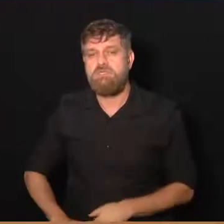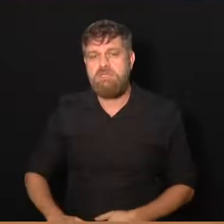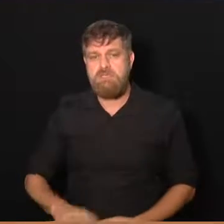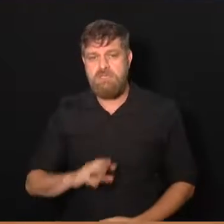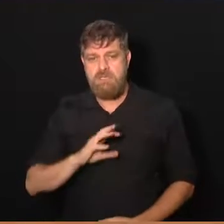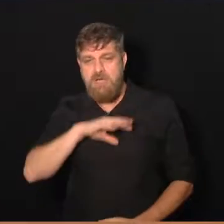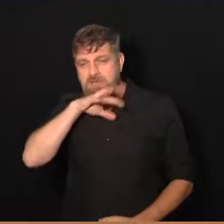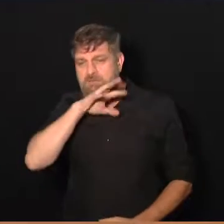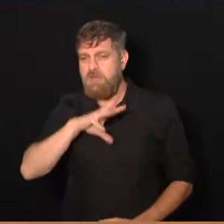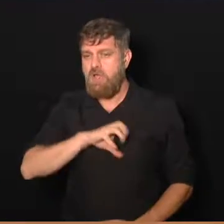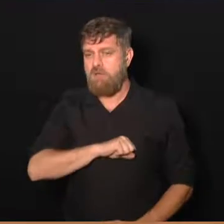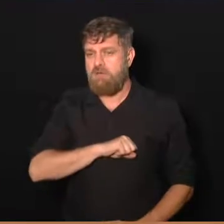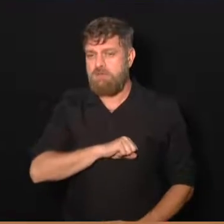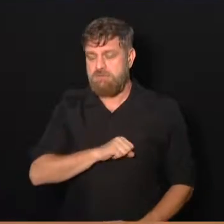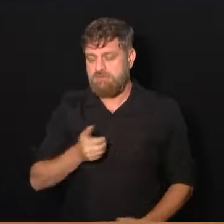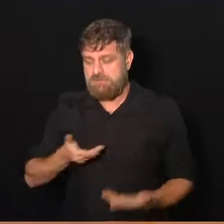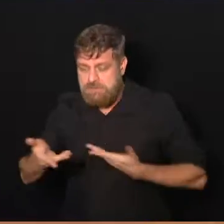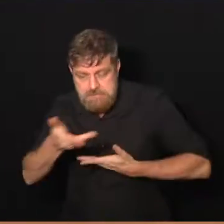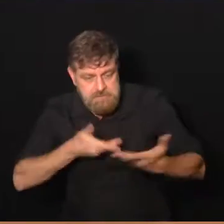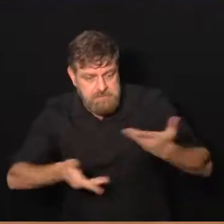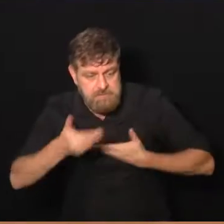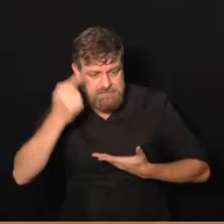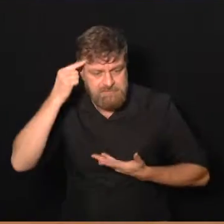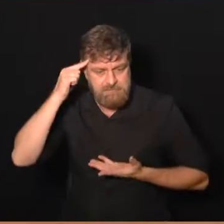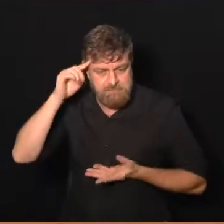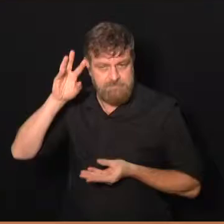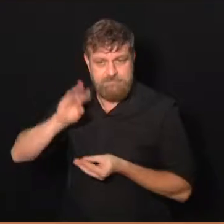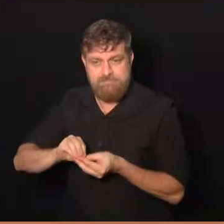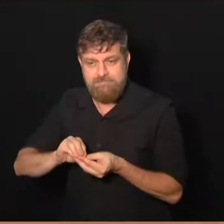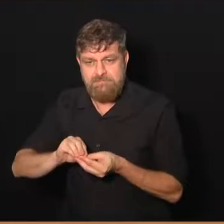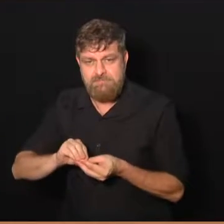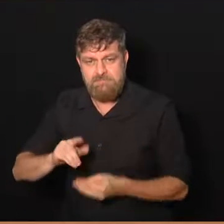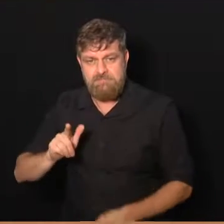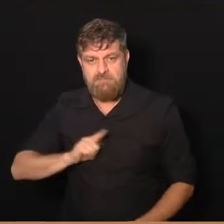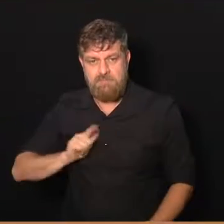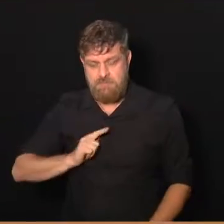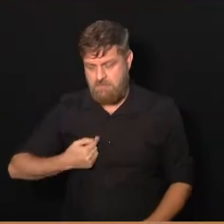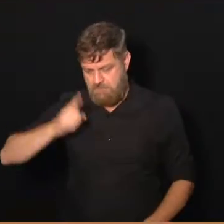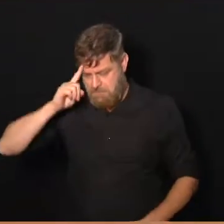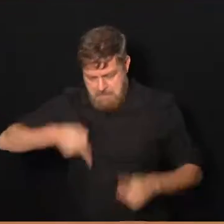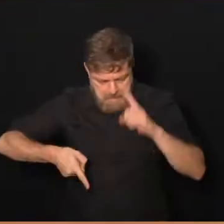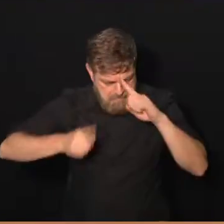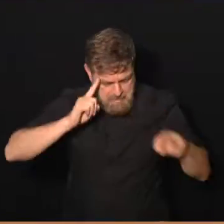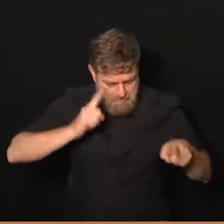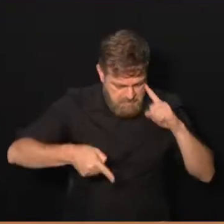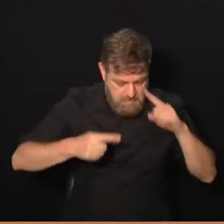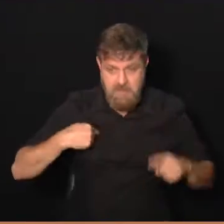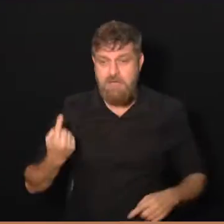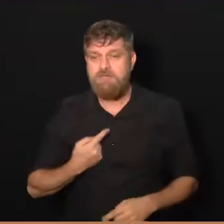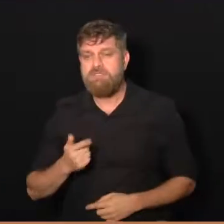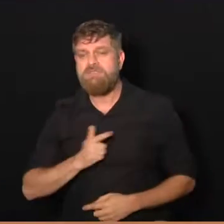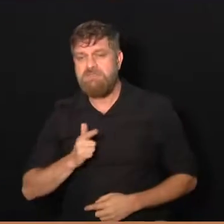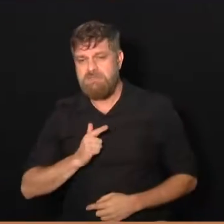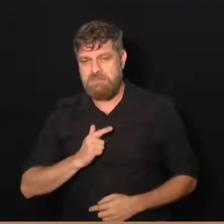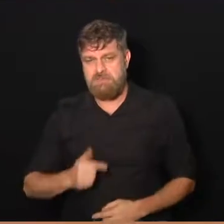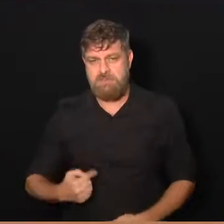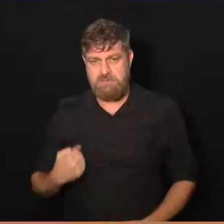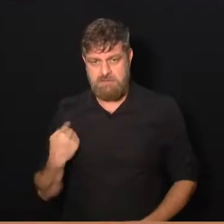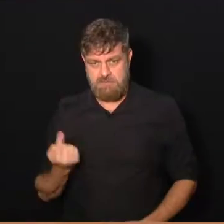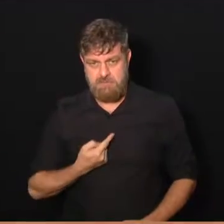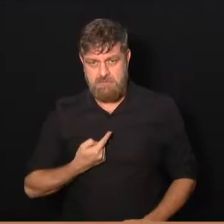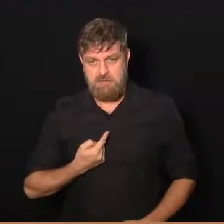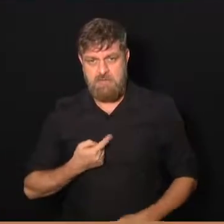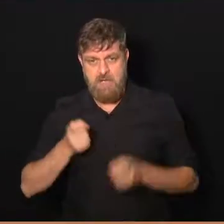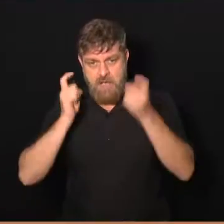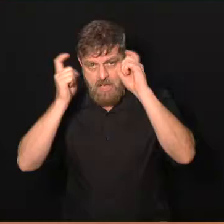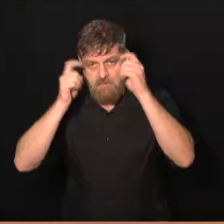Participarem para a gente encontrar uma solução conjunta, para não nascer nada de cima para baixo Imagina, a gente tem toda a legitimidade do mundo, se a reunião